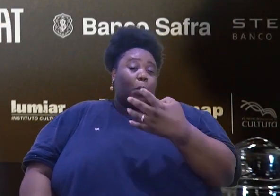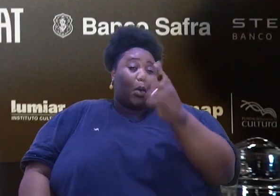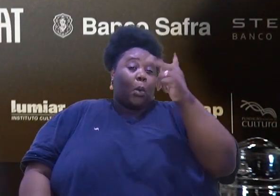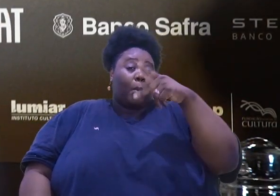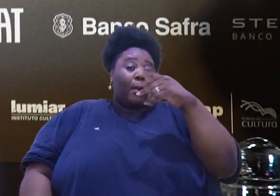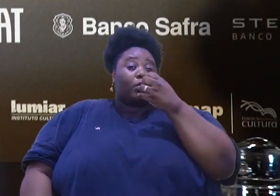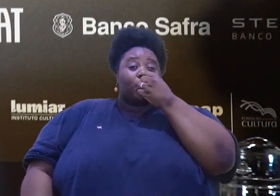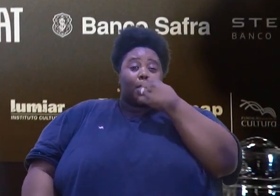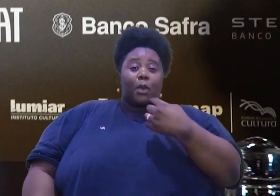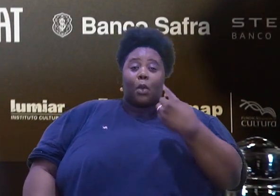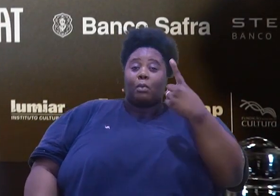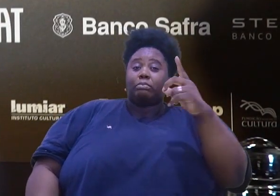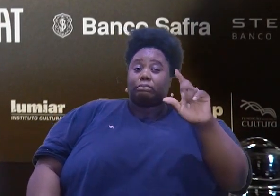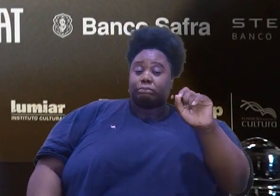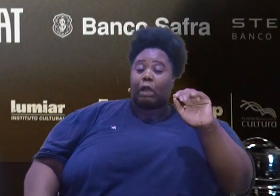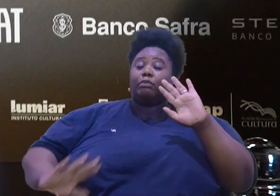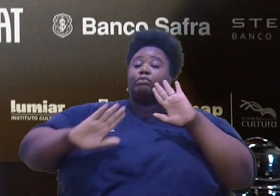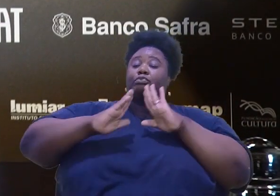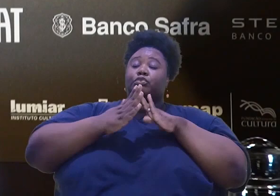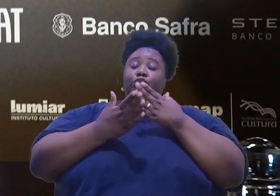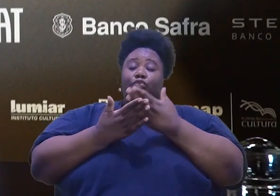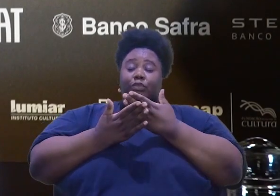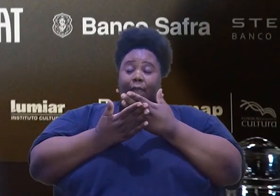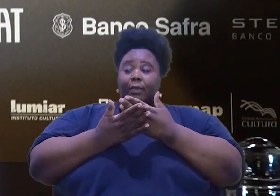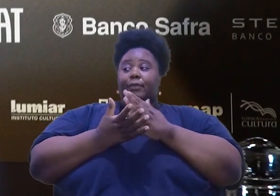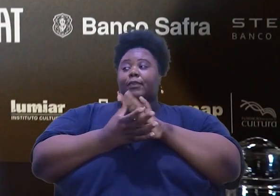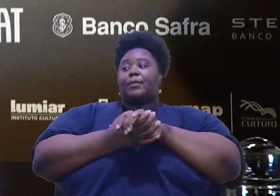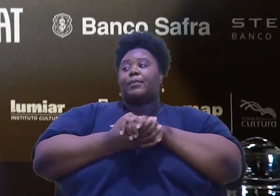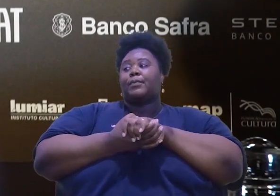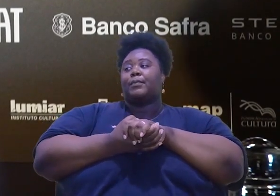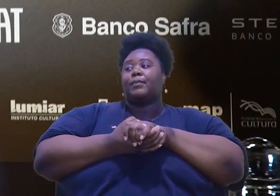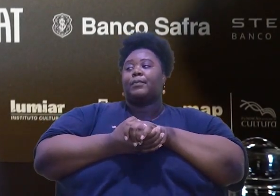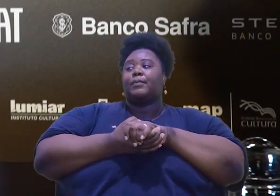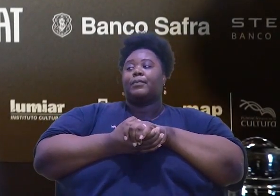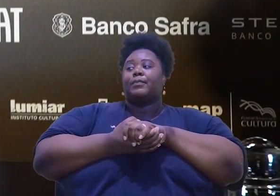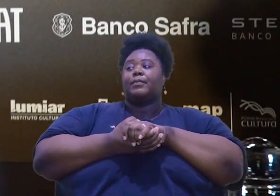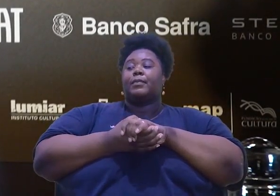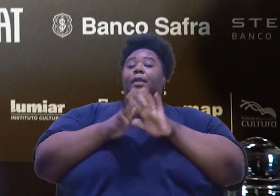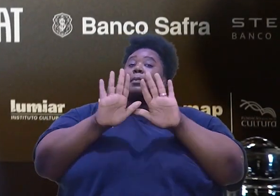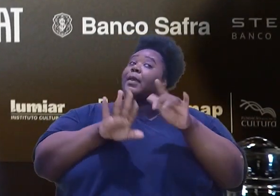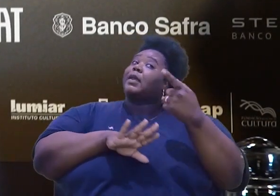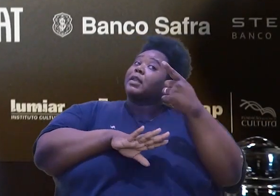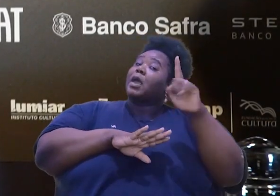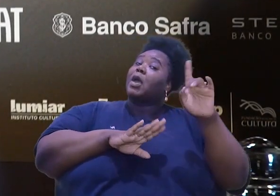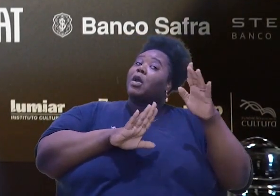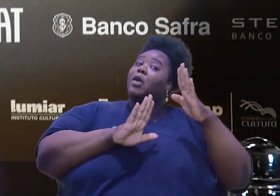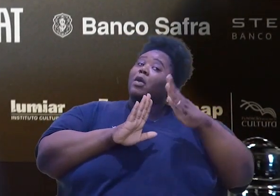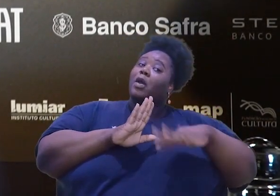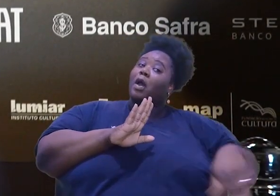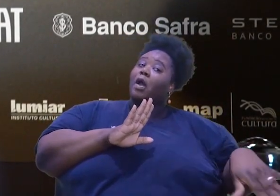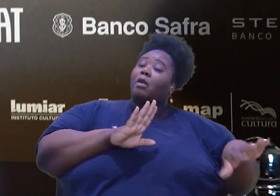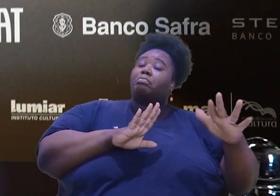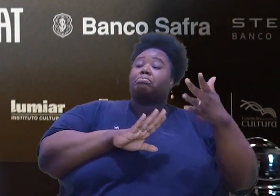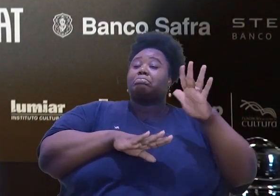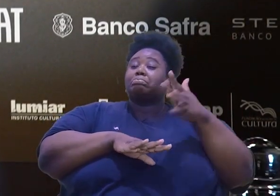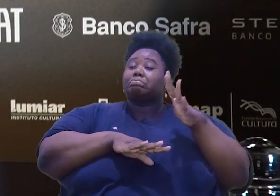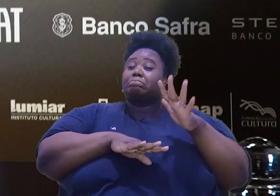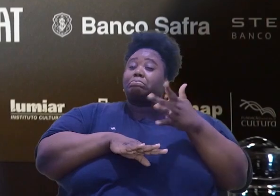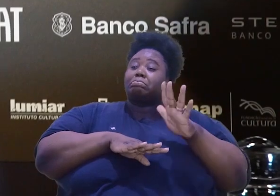Tinham um desempenho escolar muito bom. Já as outras crianças tinham um desempenho